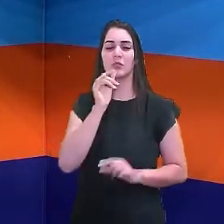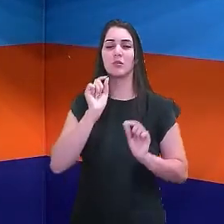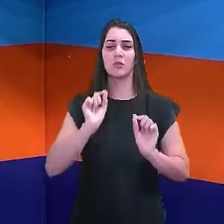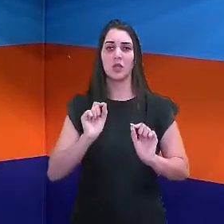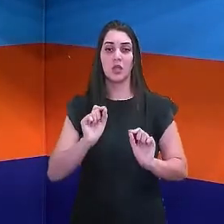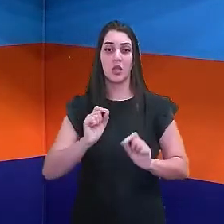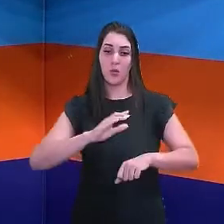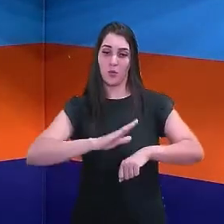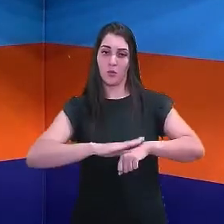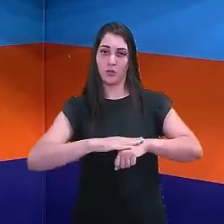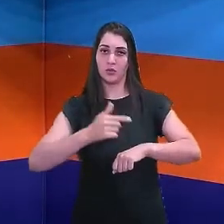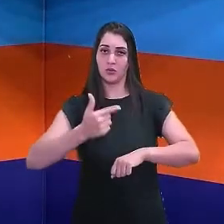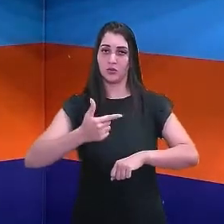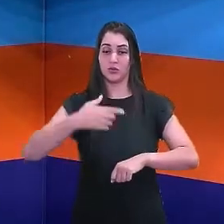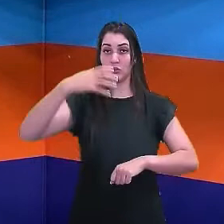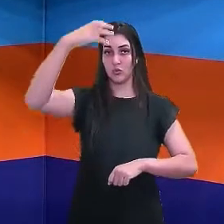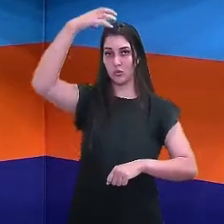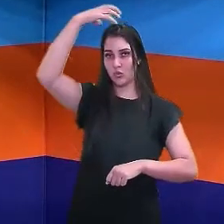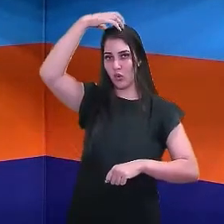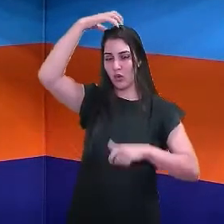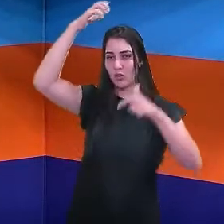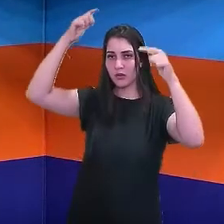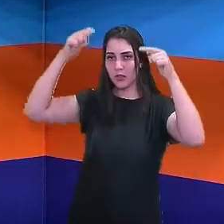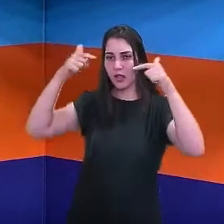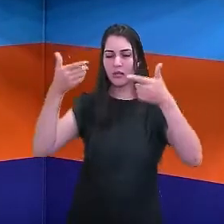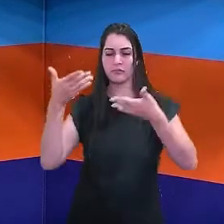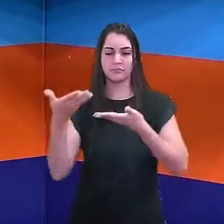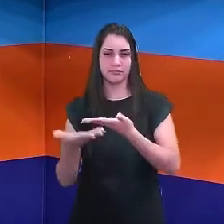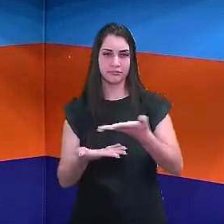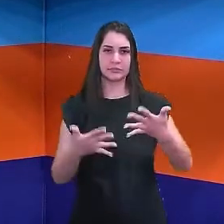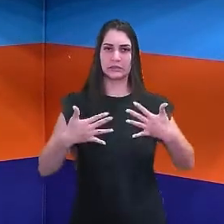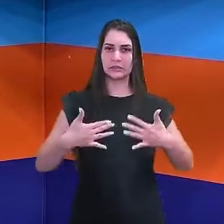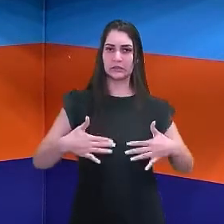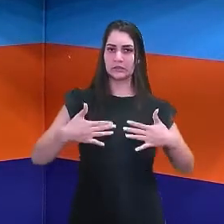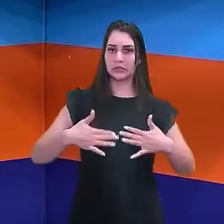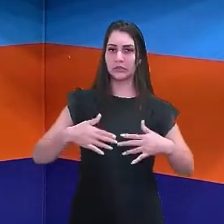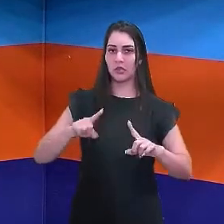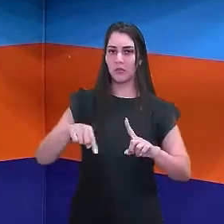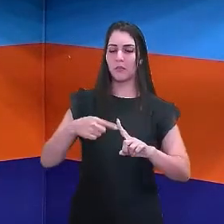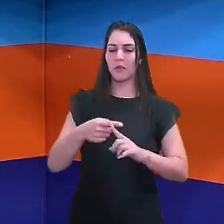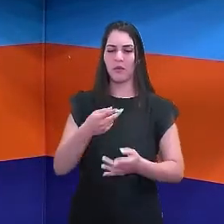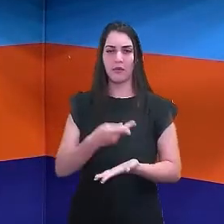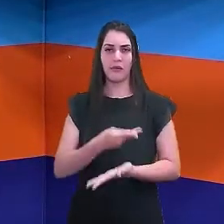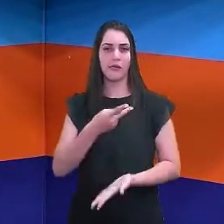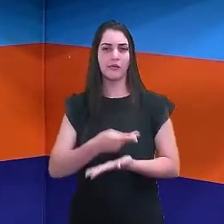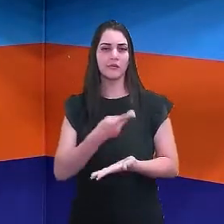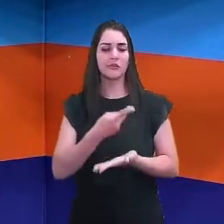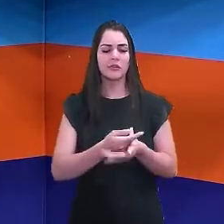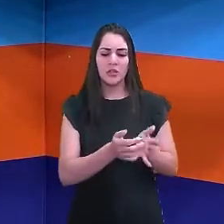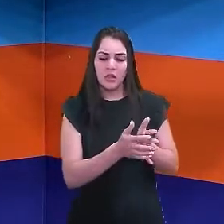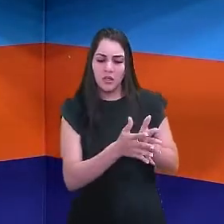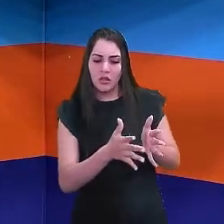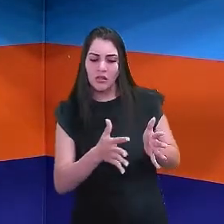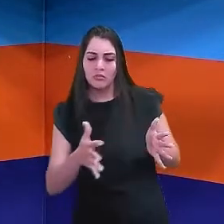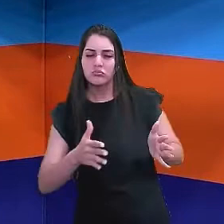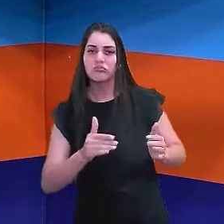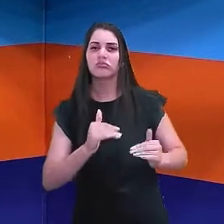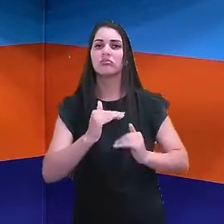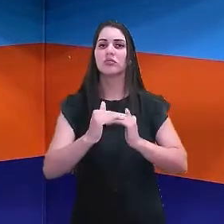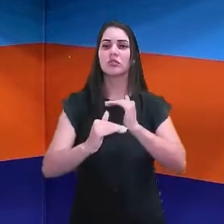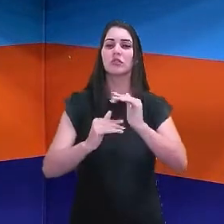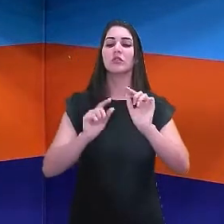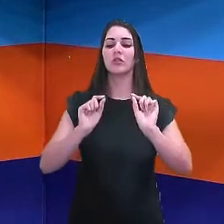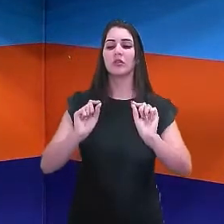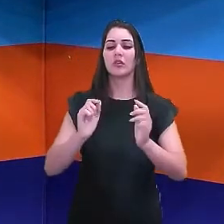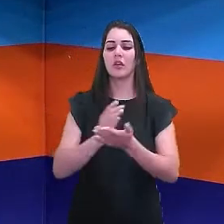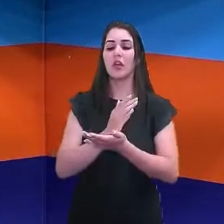período relativamente pacífico, estável, a gente sabe que aconteceram ainda, ou durante ele ainda se